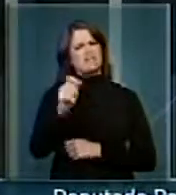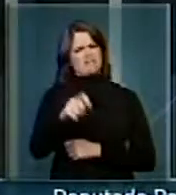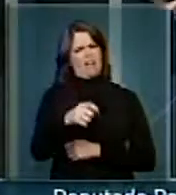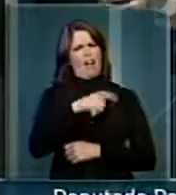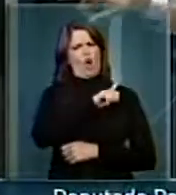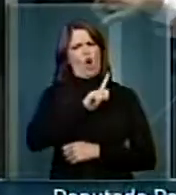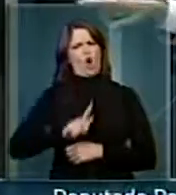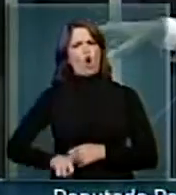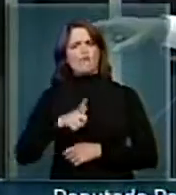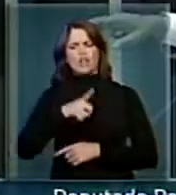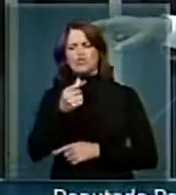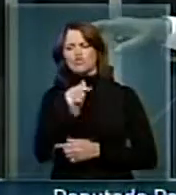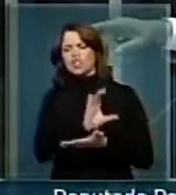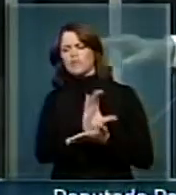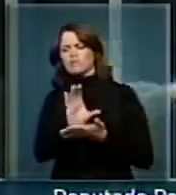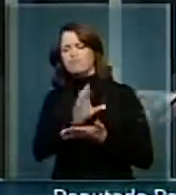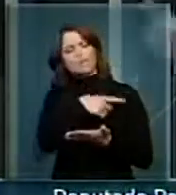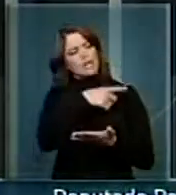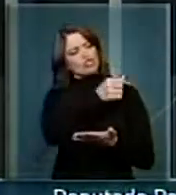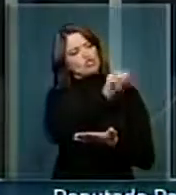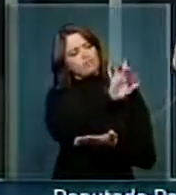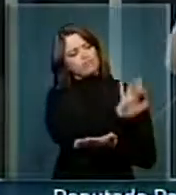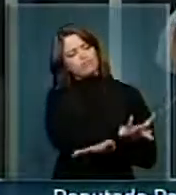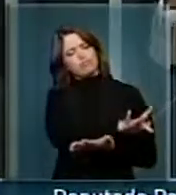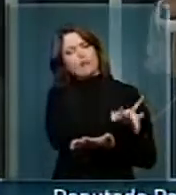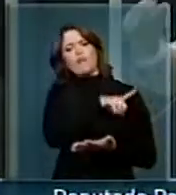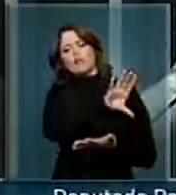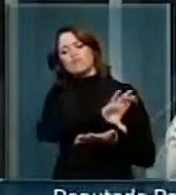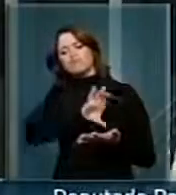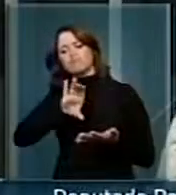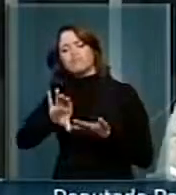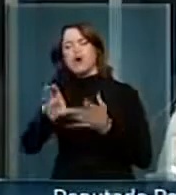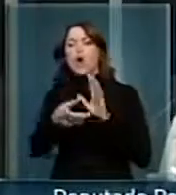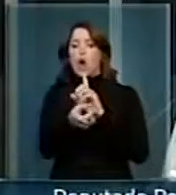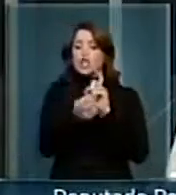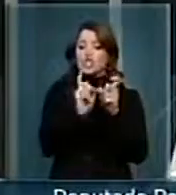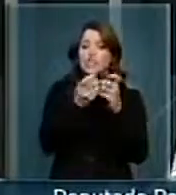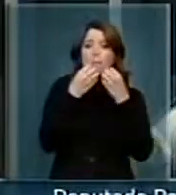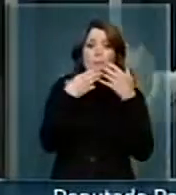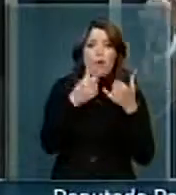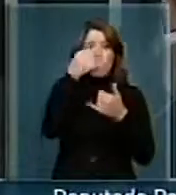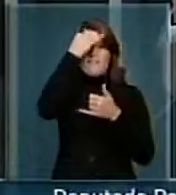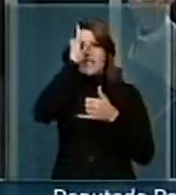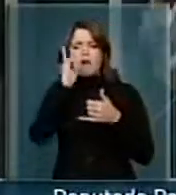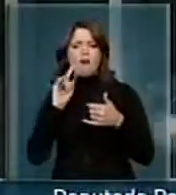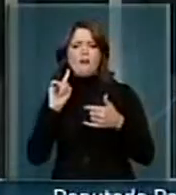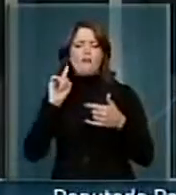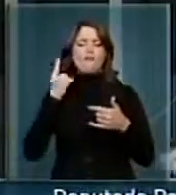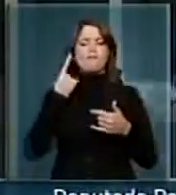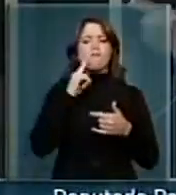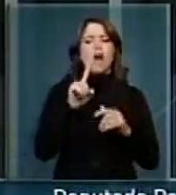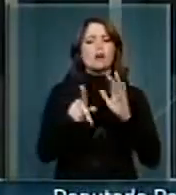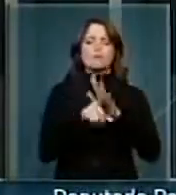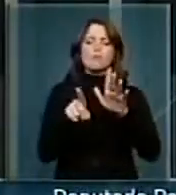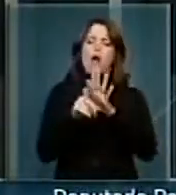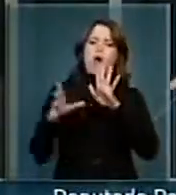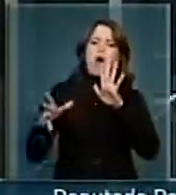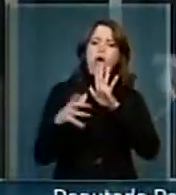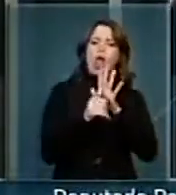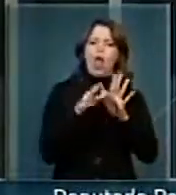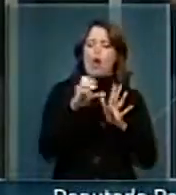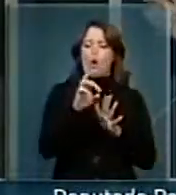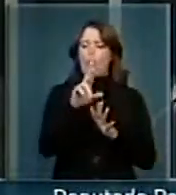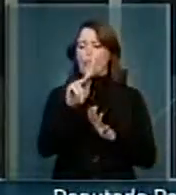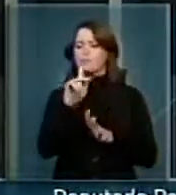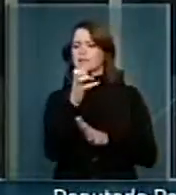governo deslocar recursos, fazendo boa gestão, evitando a fraude e a corrupção, mas, sobretudo,